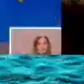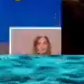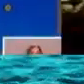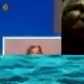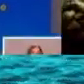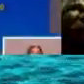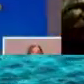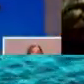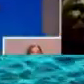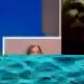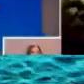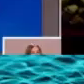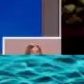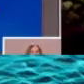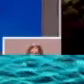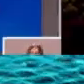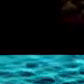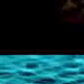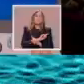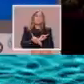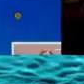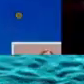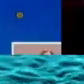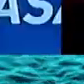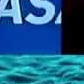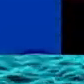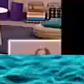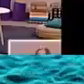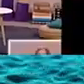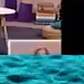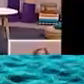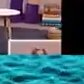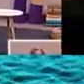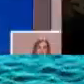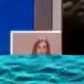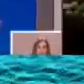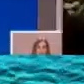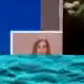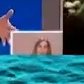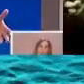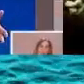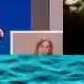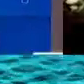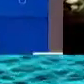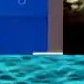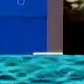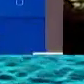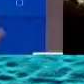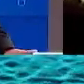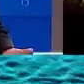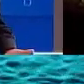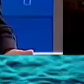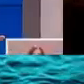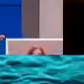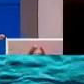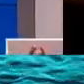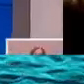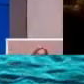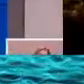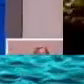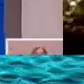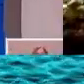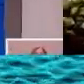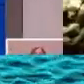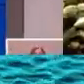que apetece. Eu digo-vos o que é que me apetece. Beijar de cães e gatos. Nunca nos abraçámos e beijámos. Ele não resistiu, abraçou-me e beijou. E